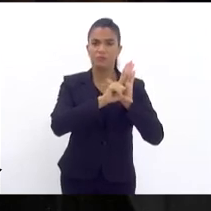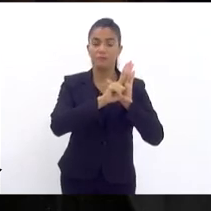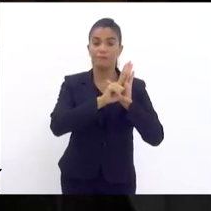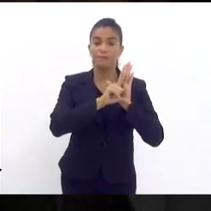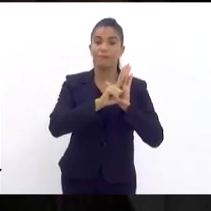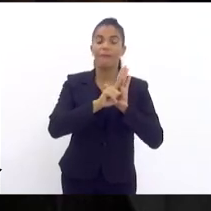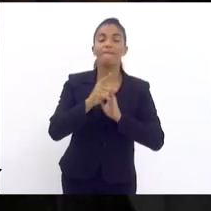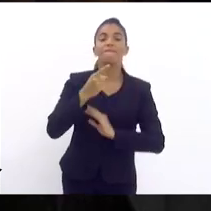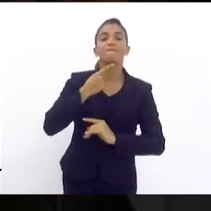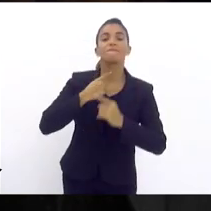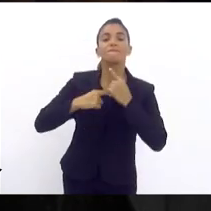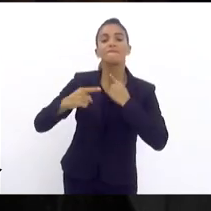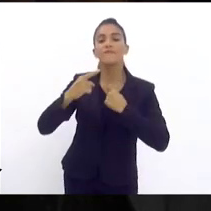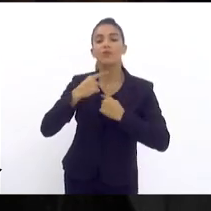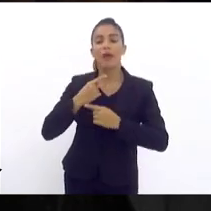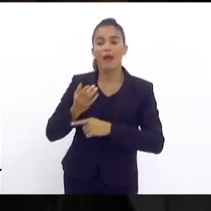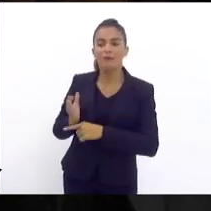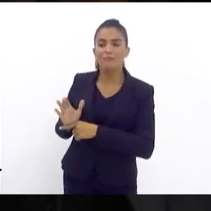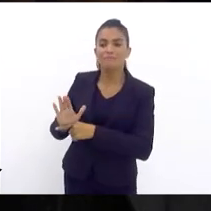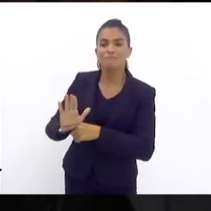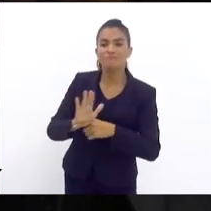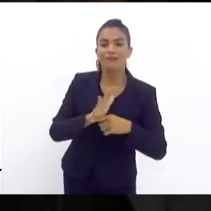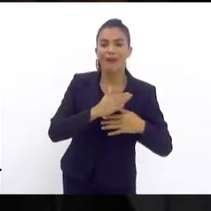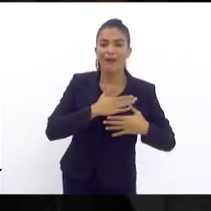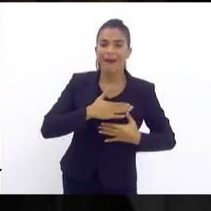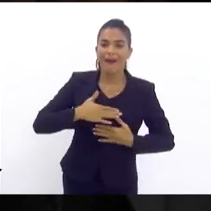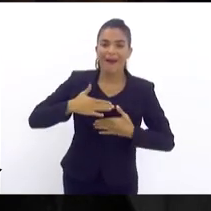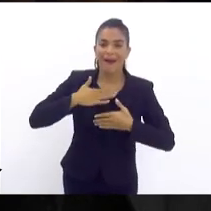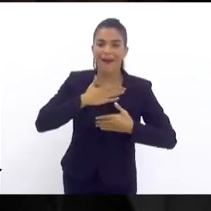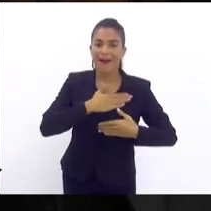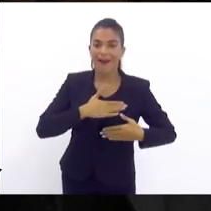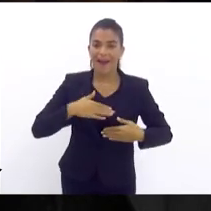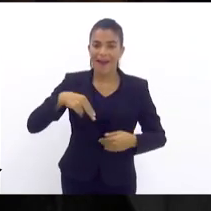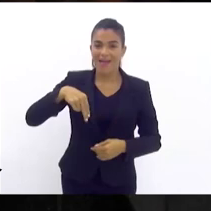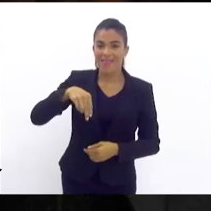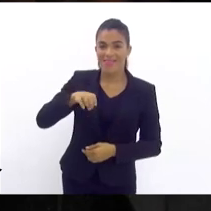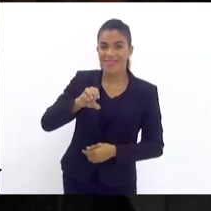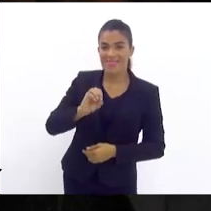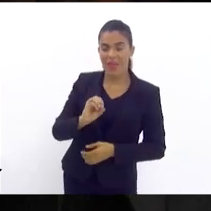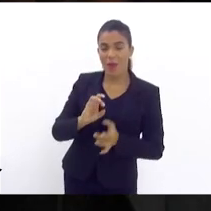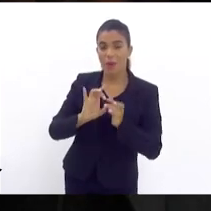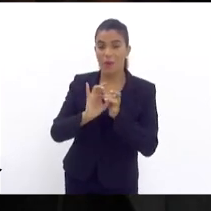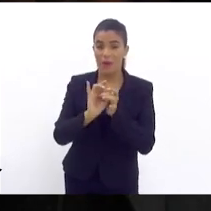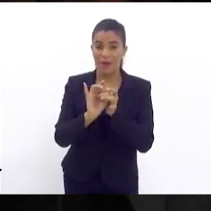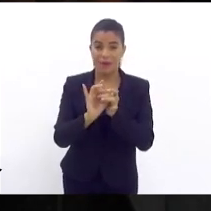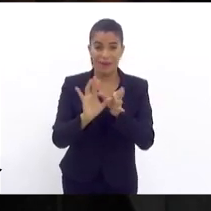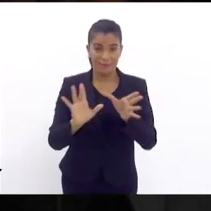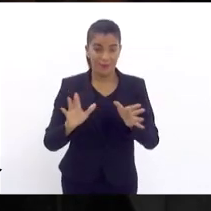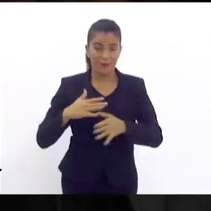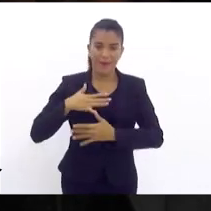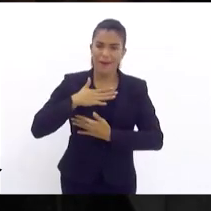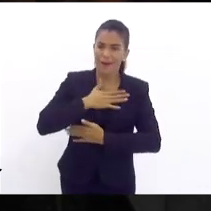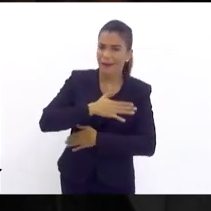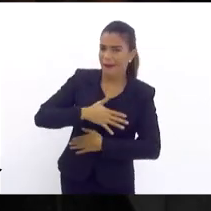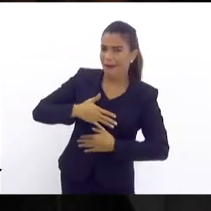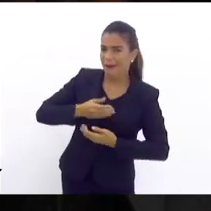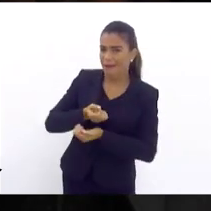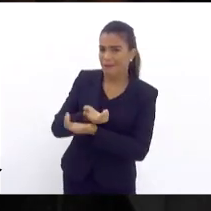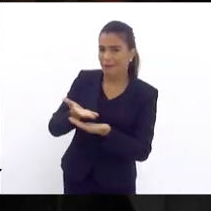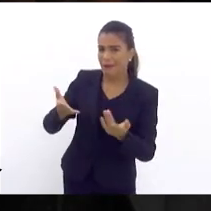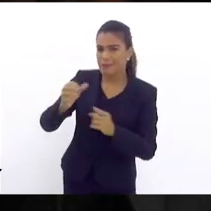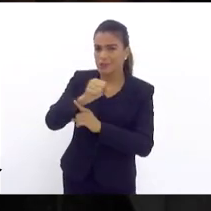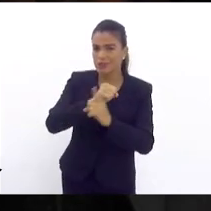quis agradar os neoliberais quis agradar o